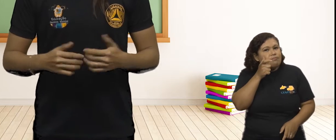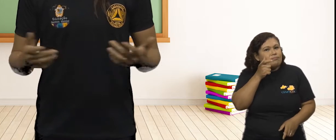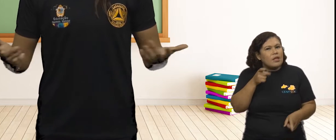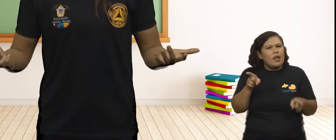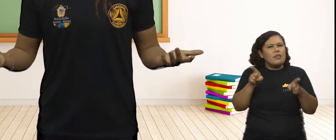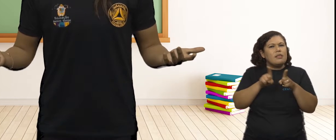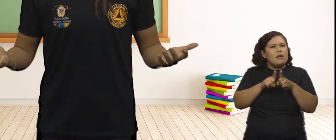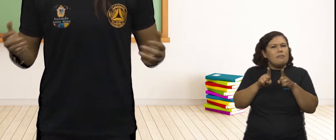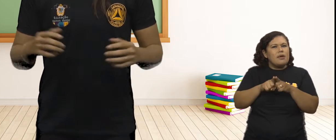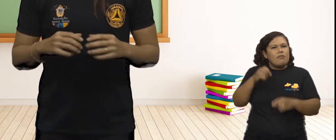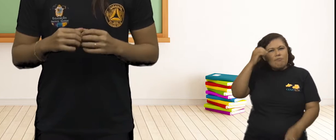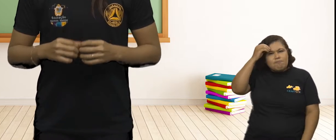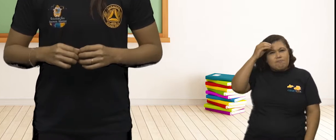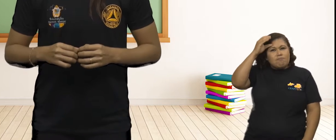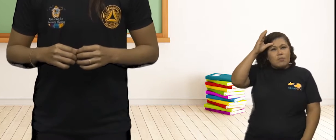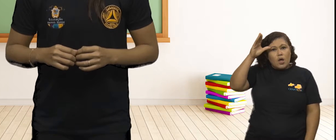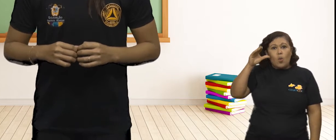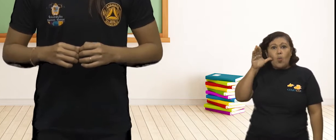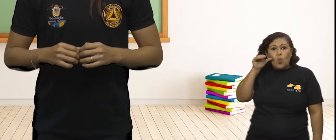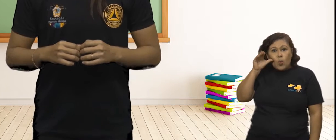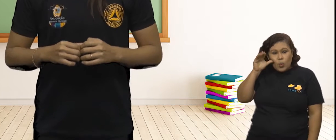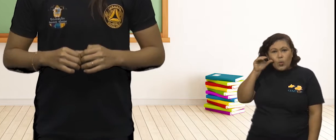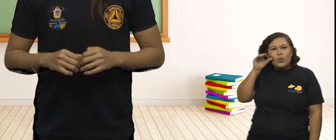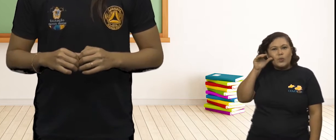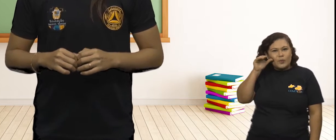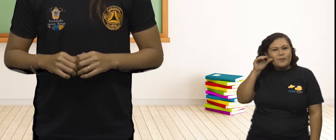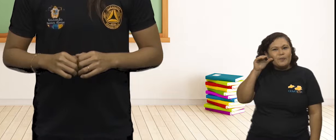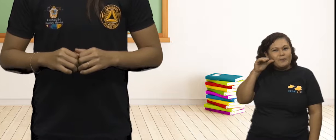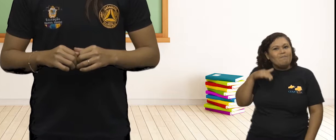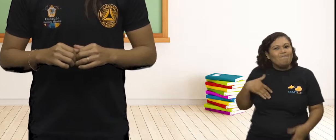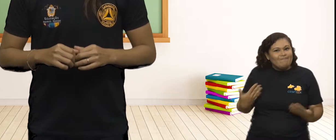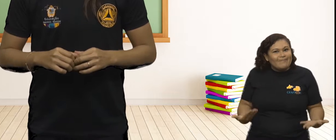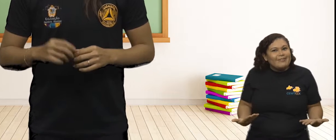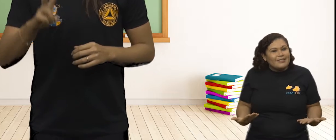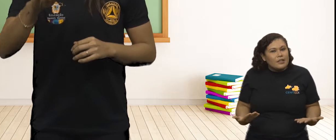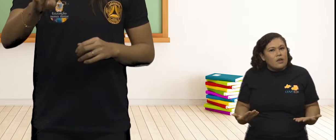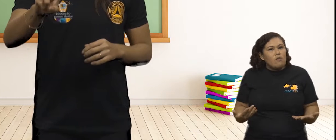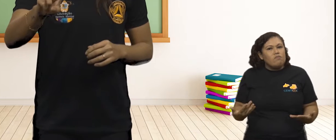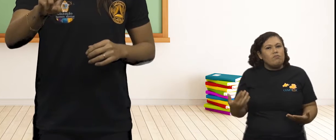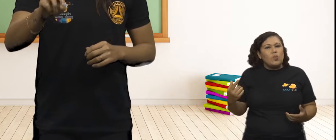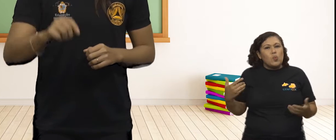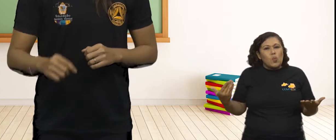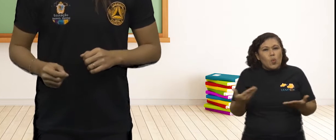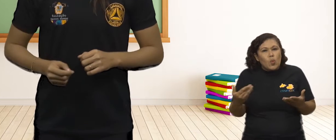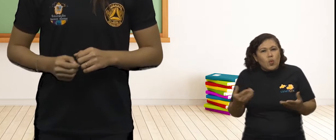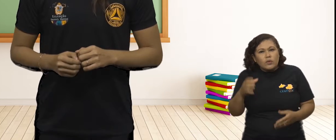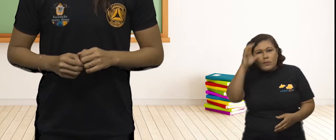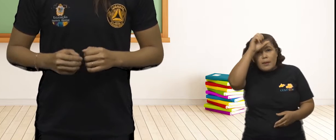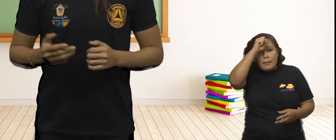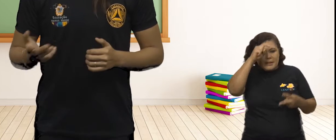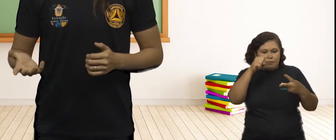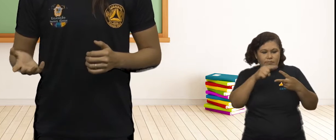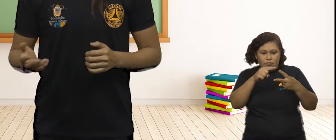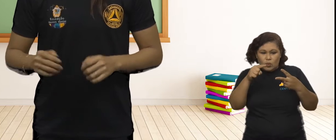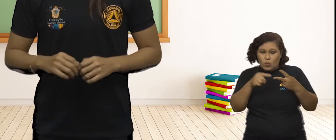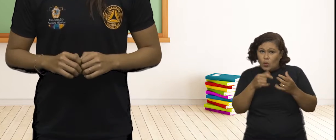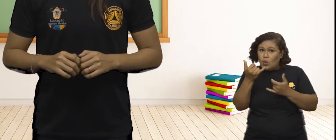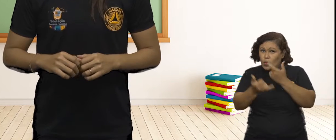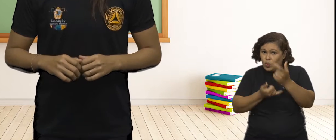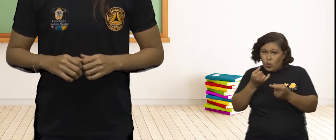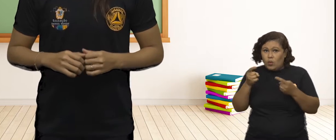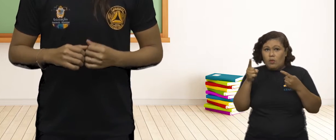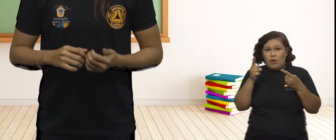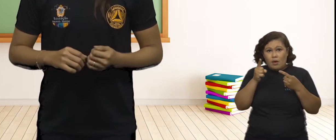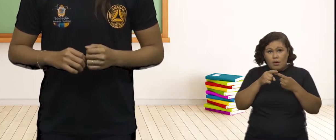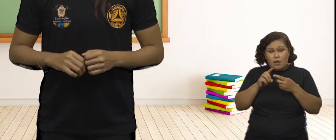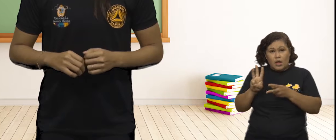de nos proporcionar algumas curiosidades. Isso mesmo, vamos conhecer 2 jogos, um de matriz indígena e um de